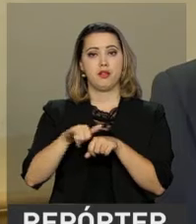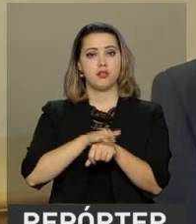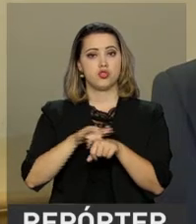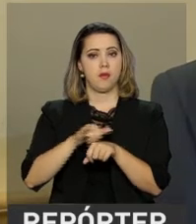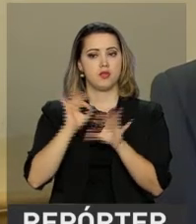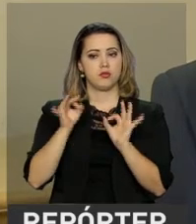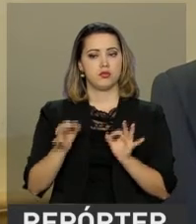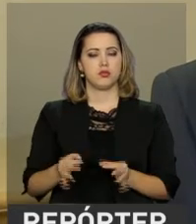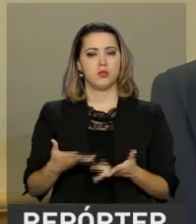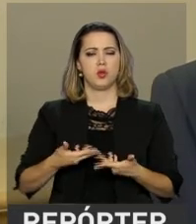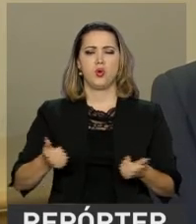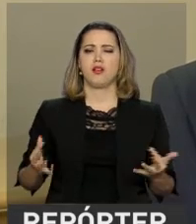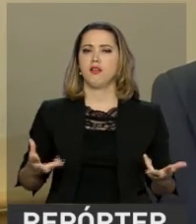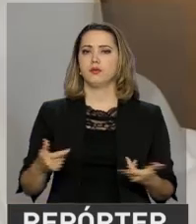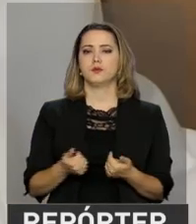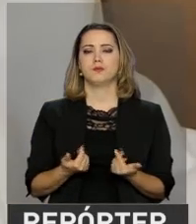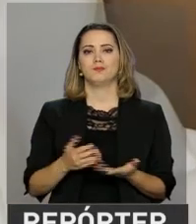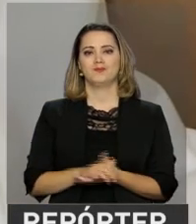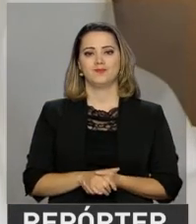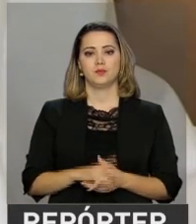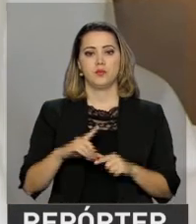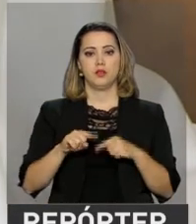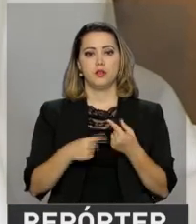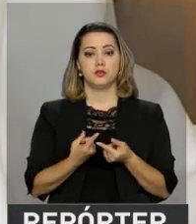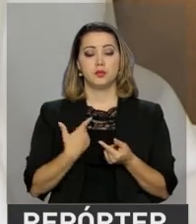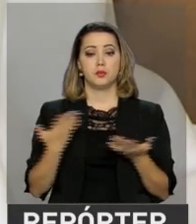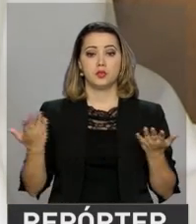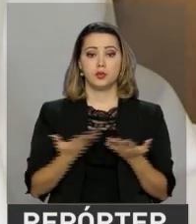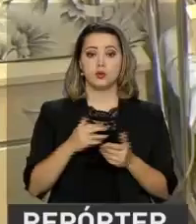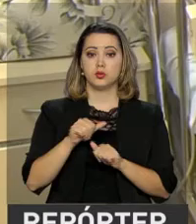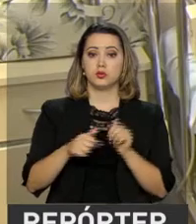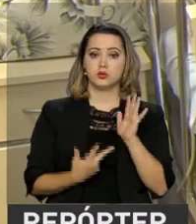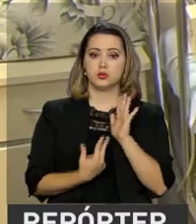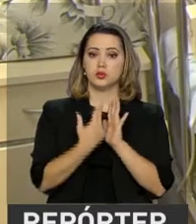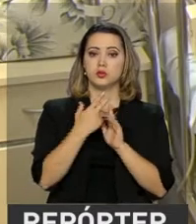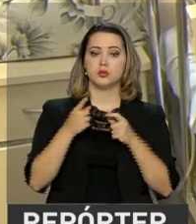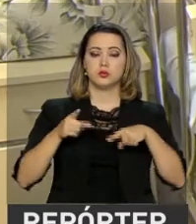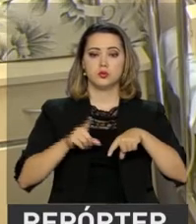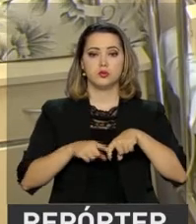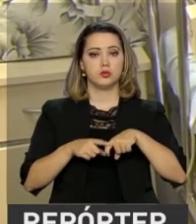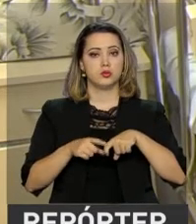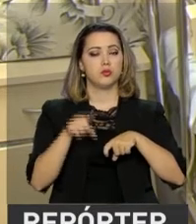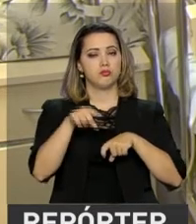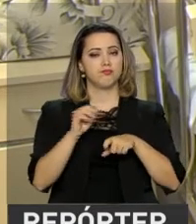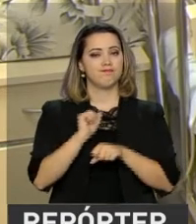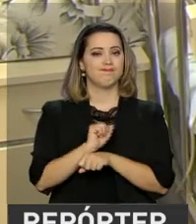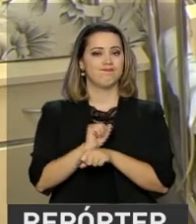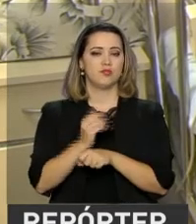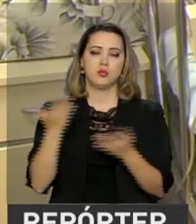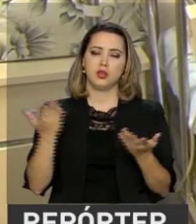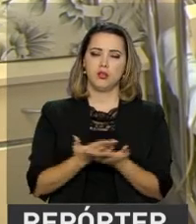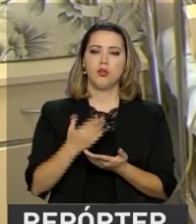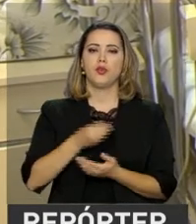mais eficiente possível o sistema depois de colocar uma prótese no joelho na bahia e será agora realizar o que